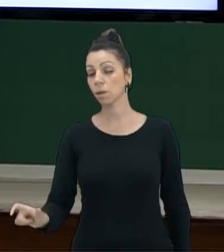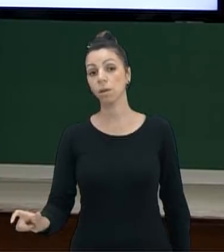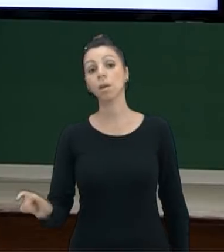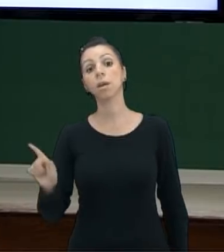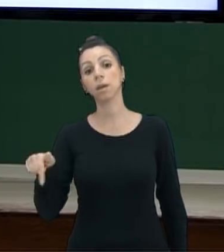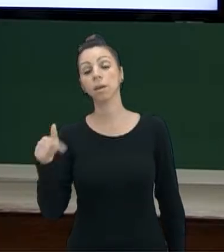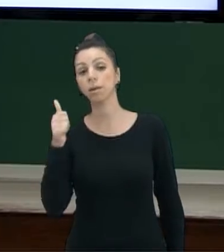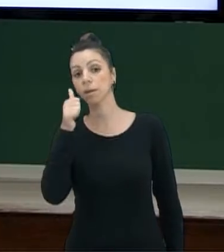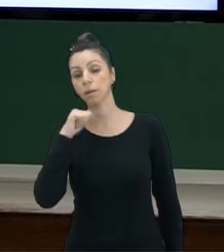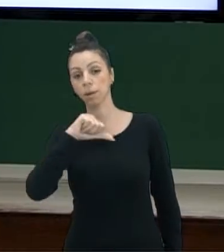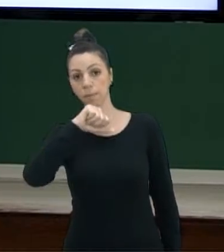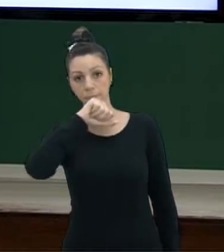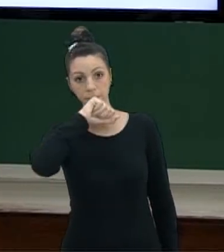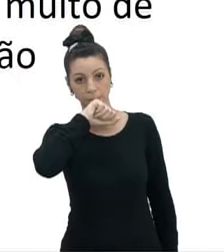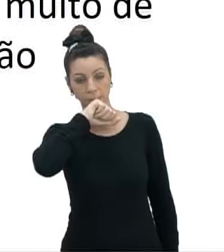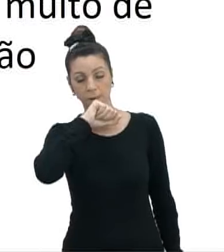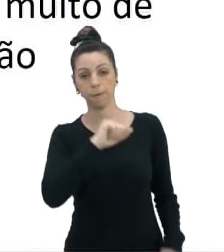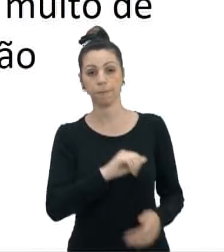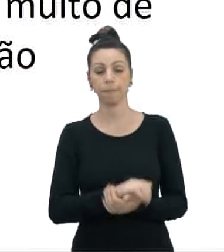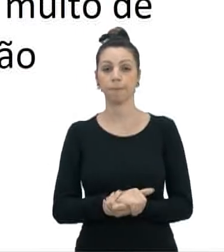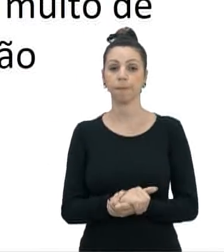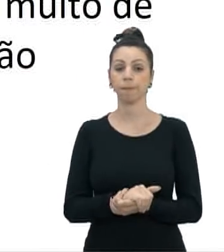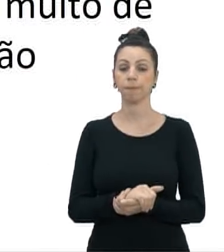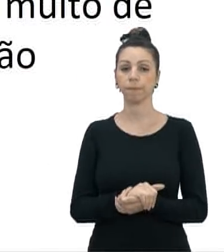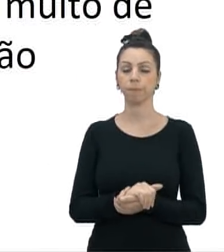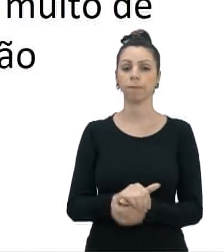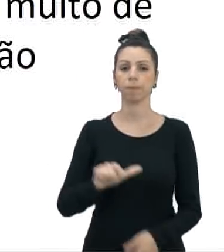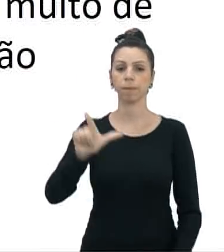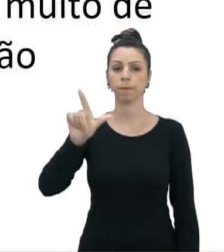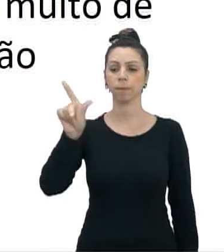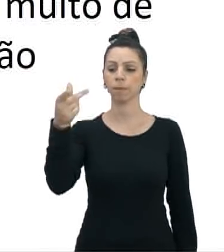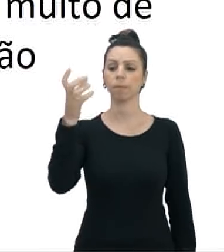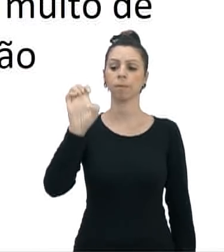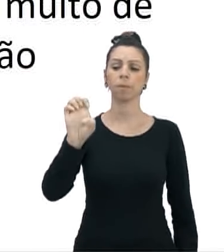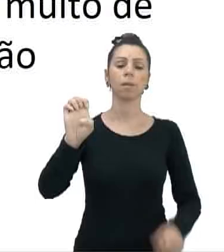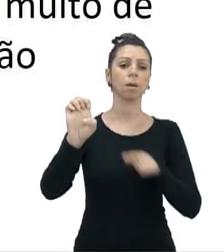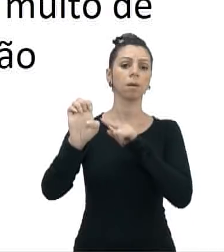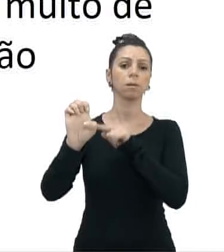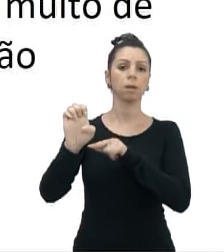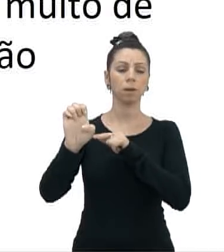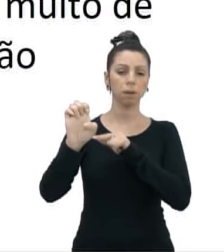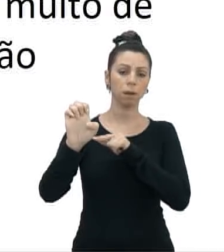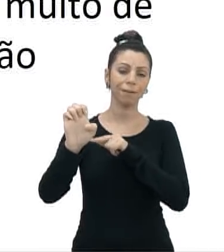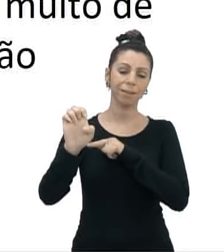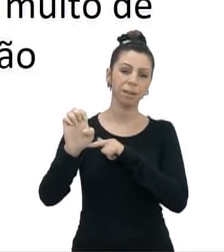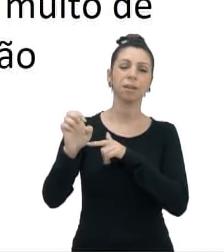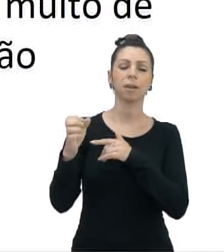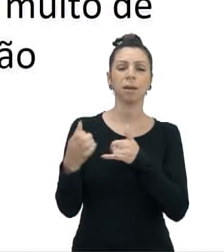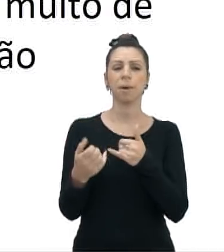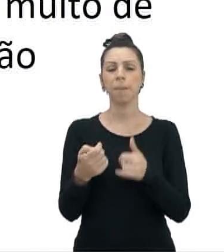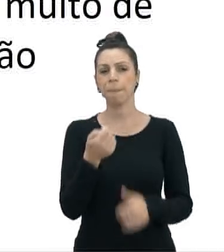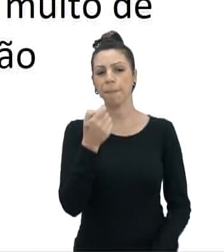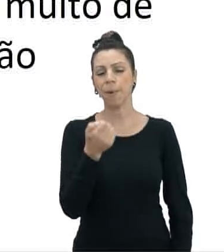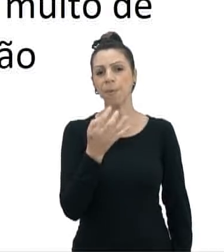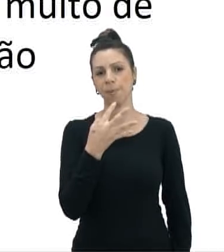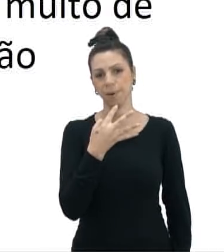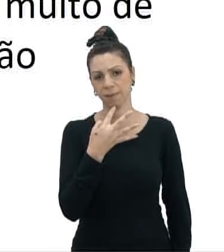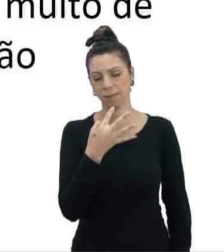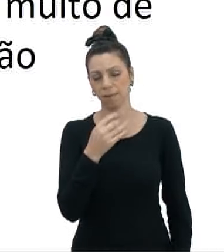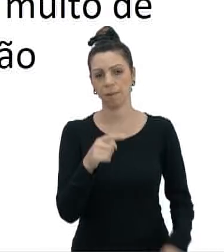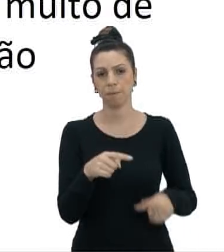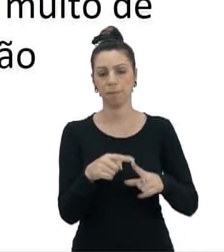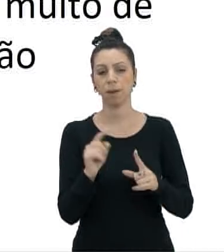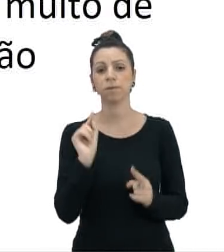aqui da carta. E o pronome lhe talvez seja menos conhecido de vocês, mas ele